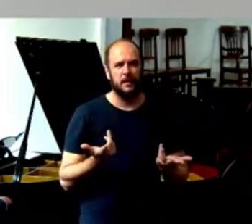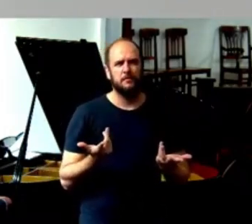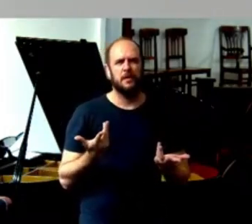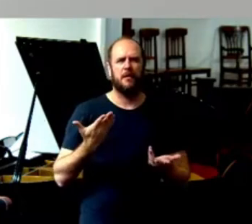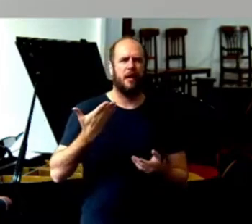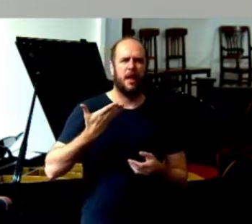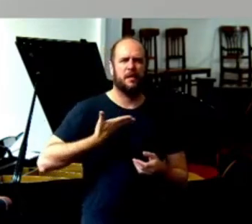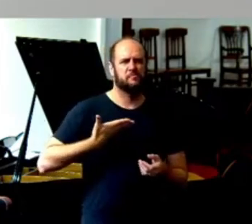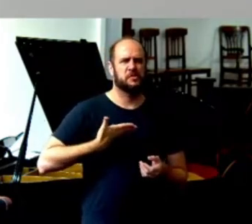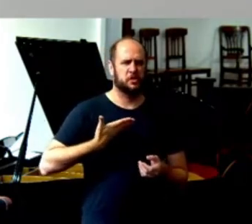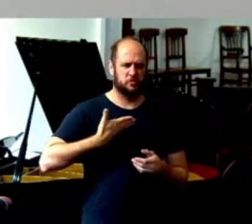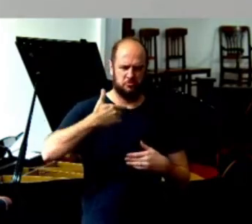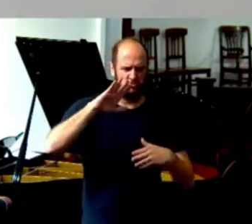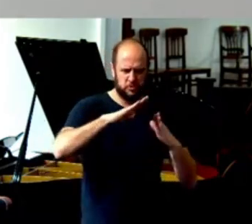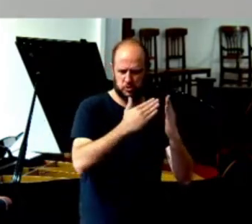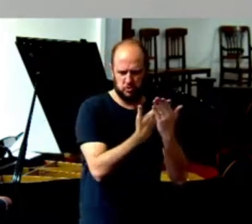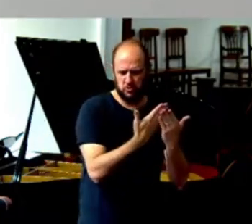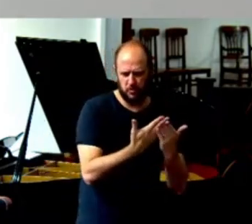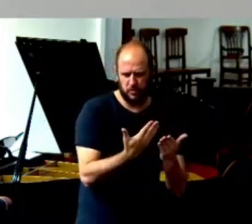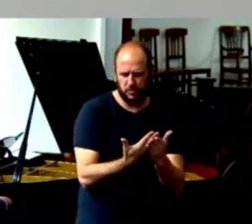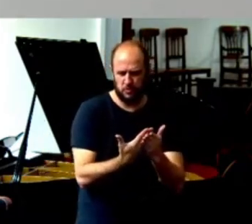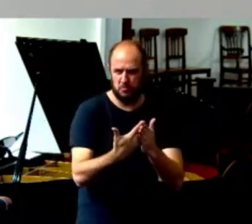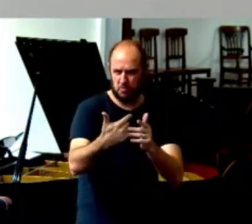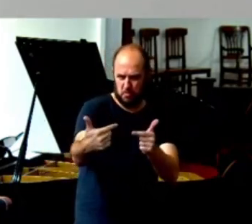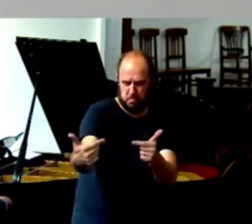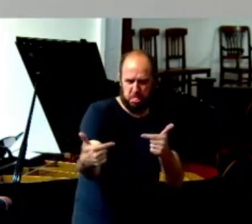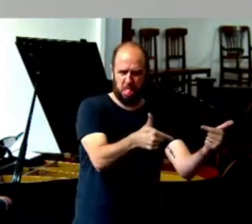talvez que fez coisas erradas contra você.